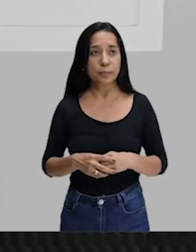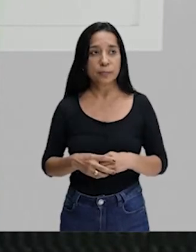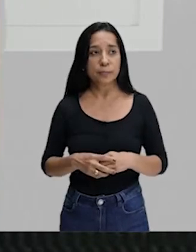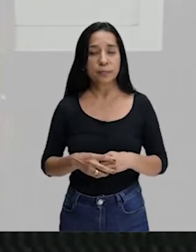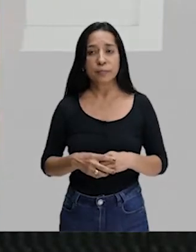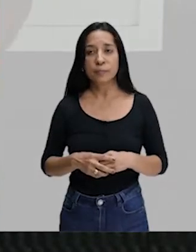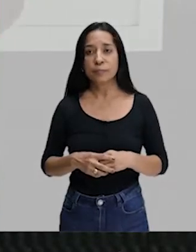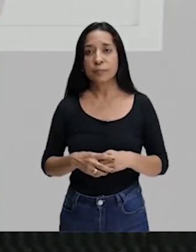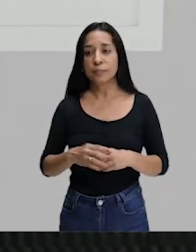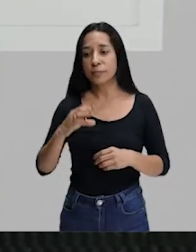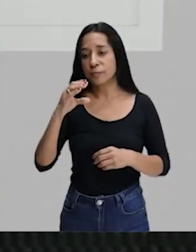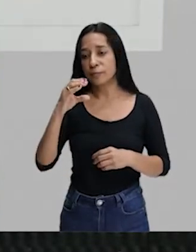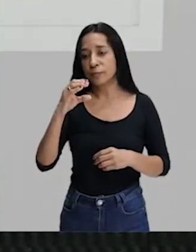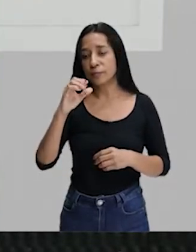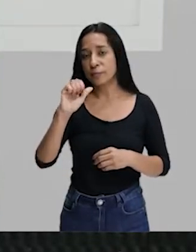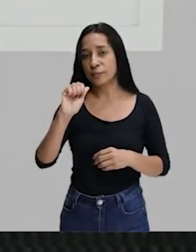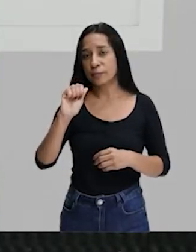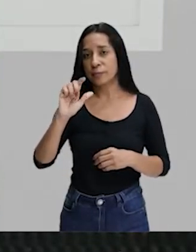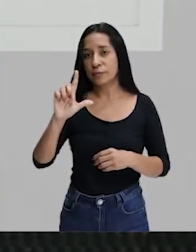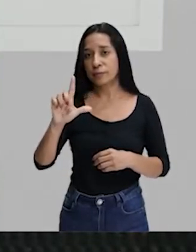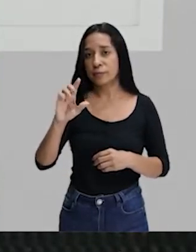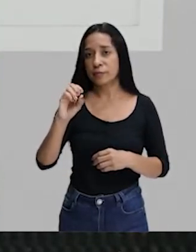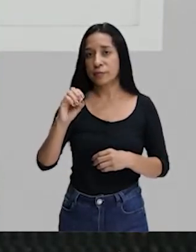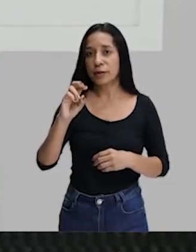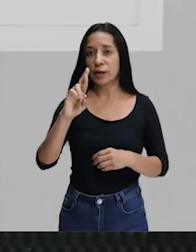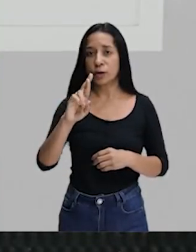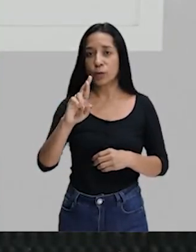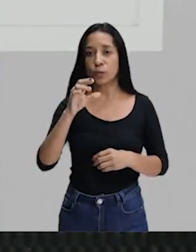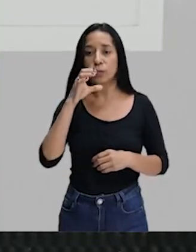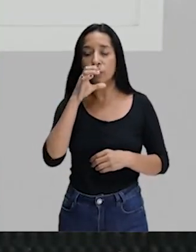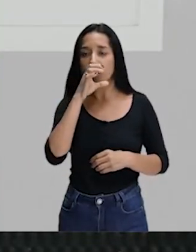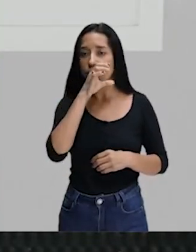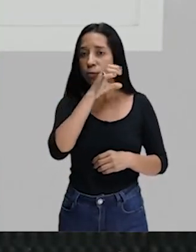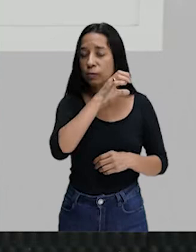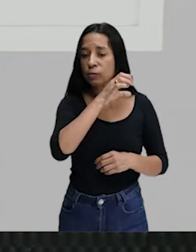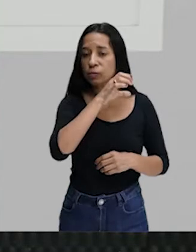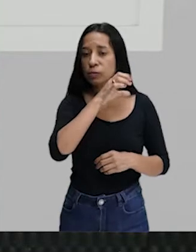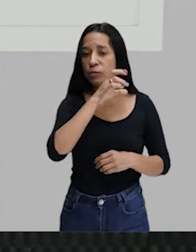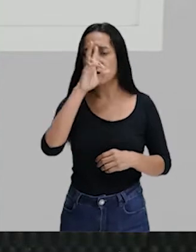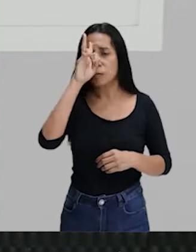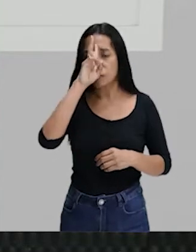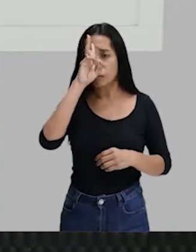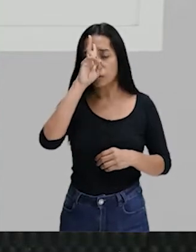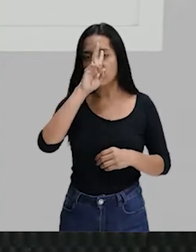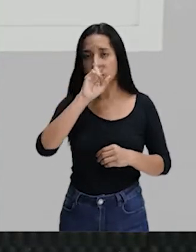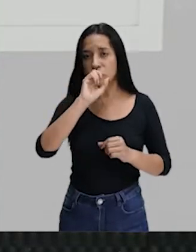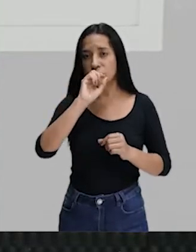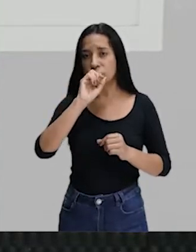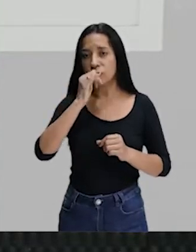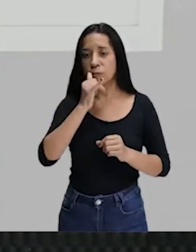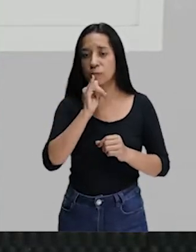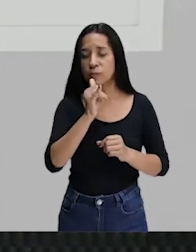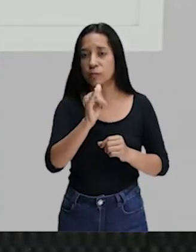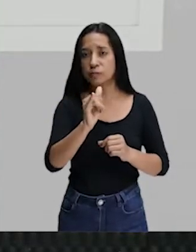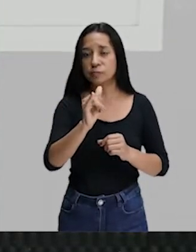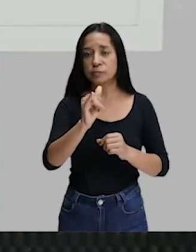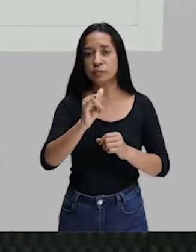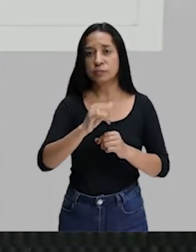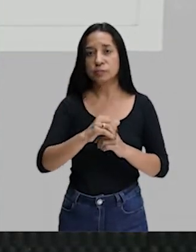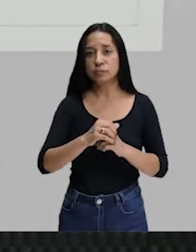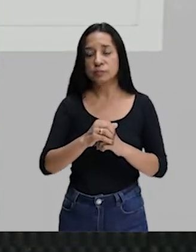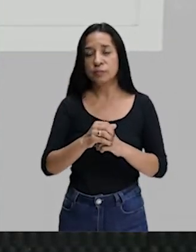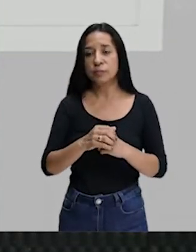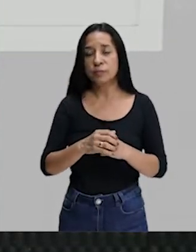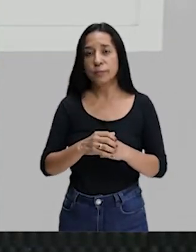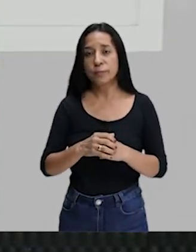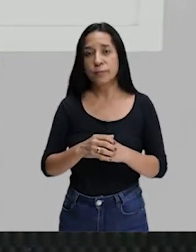Já calor, certo? Calor, você deve bem lembrar que é energia,